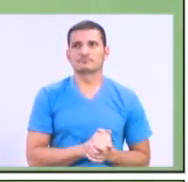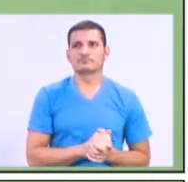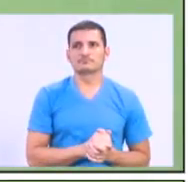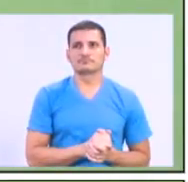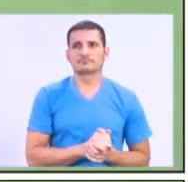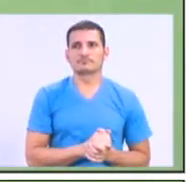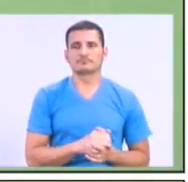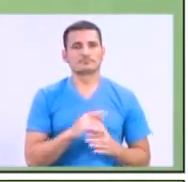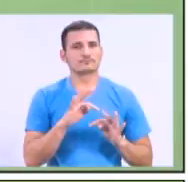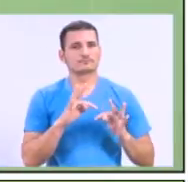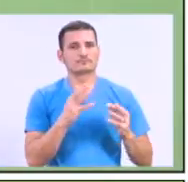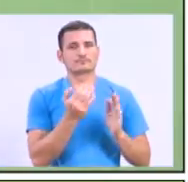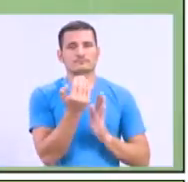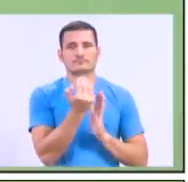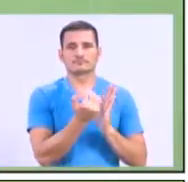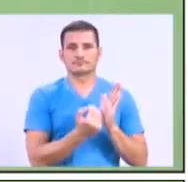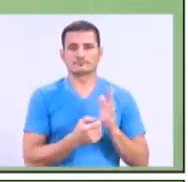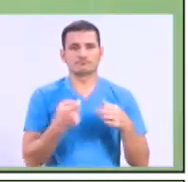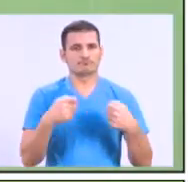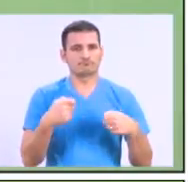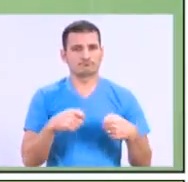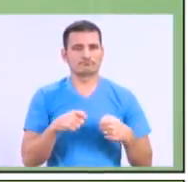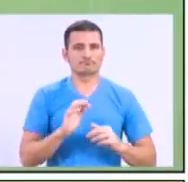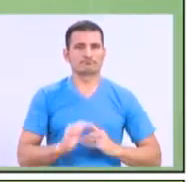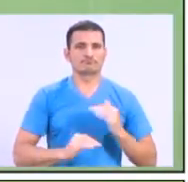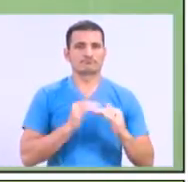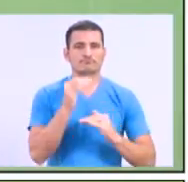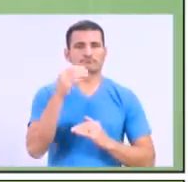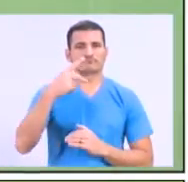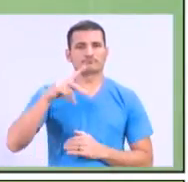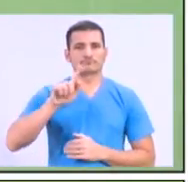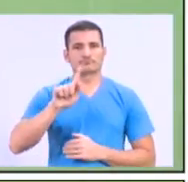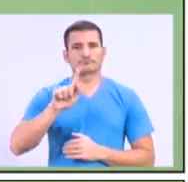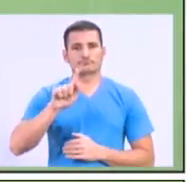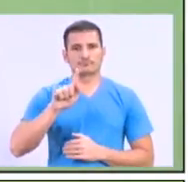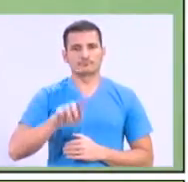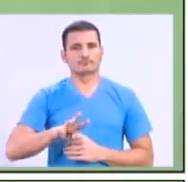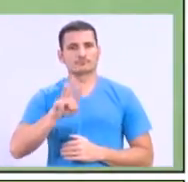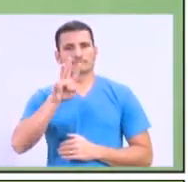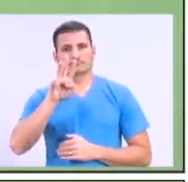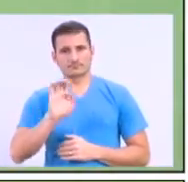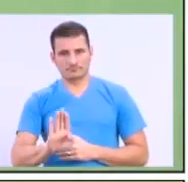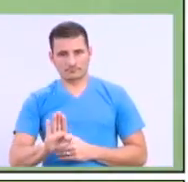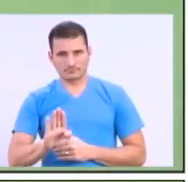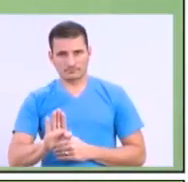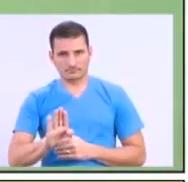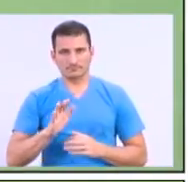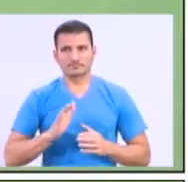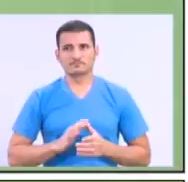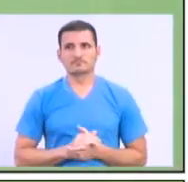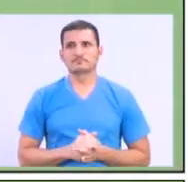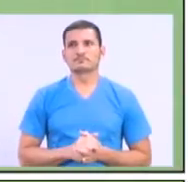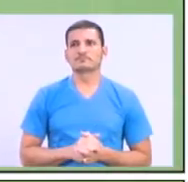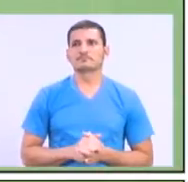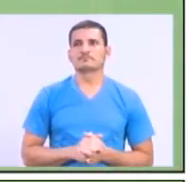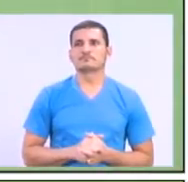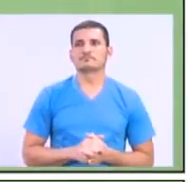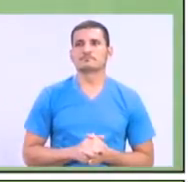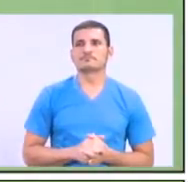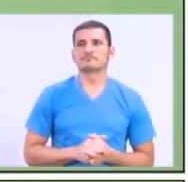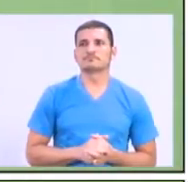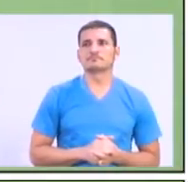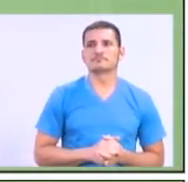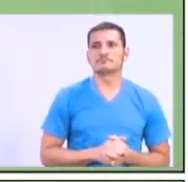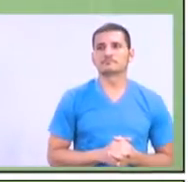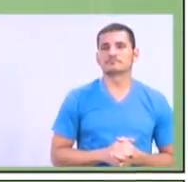todos os programas necessários para o desenvolvimento de páginas web. Todos os programas necessários para o desenvolvimento